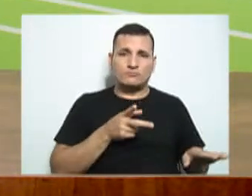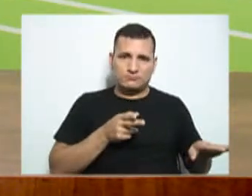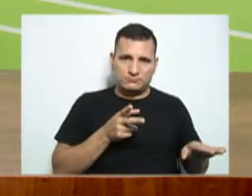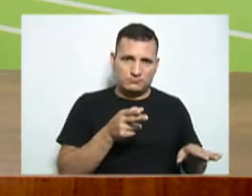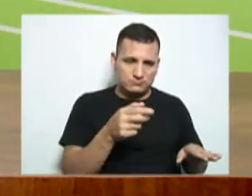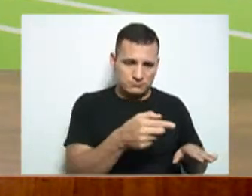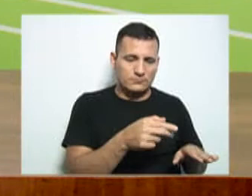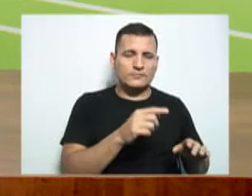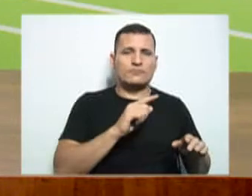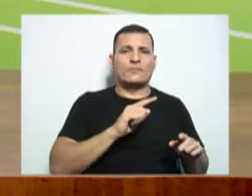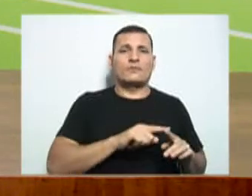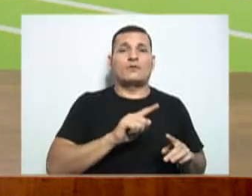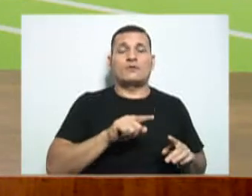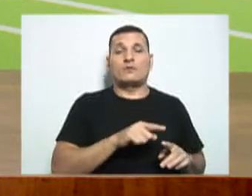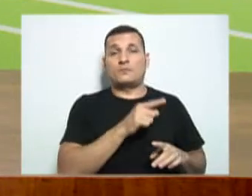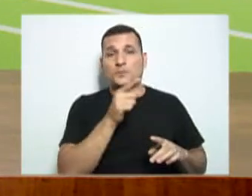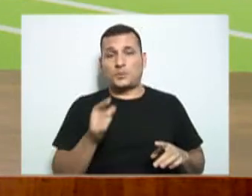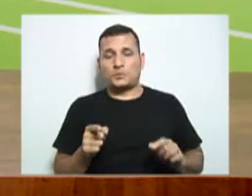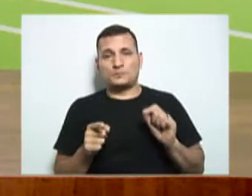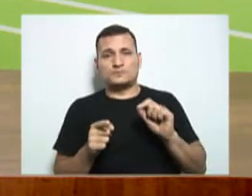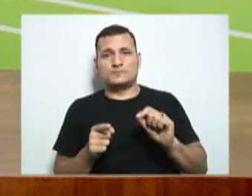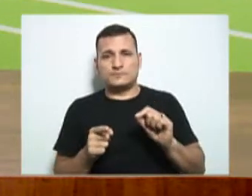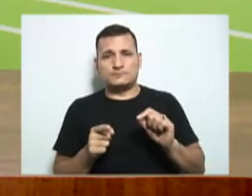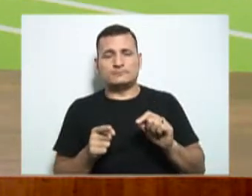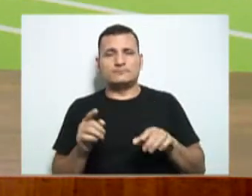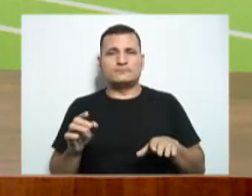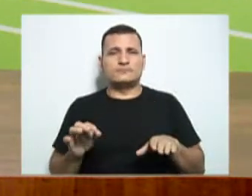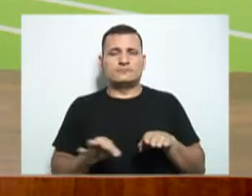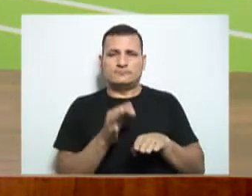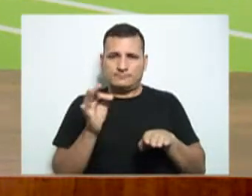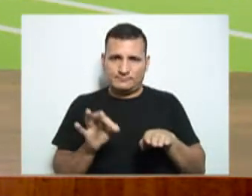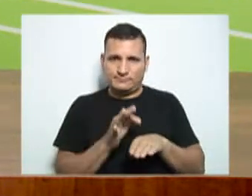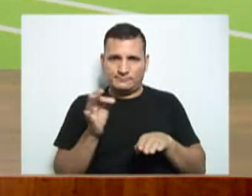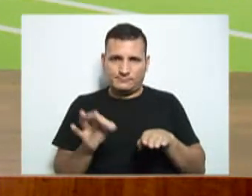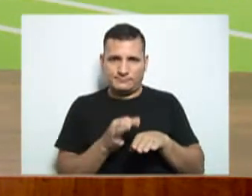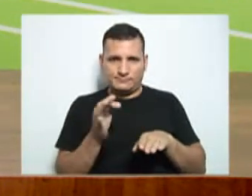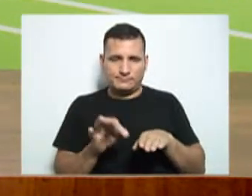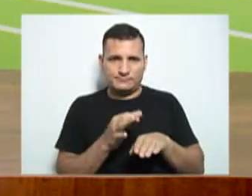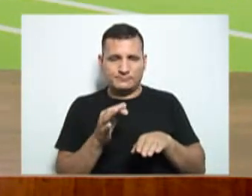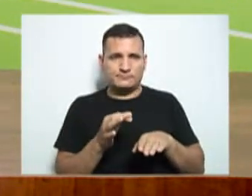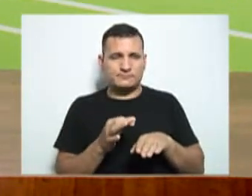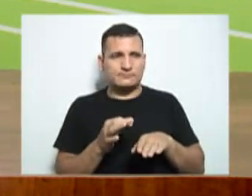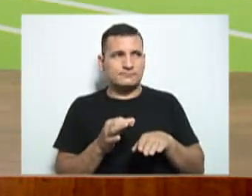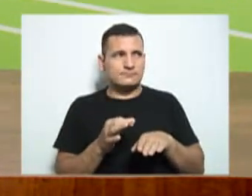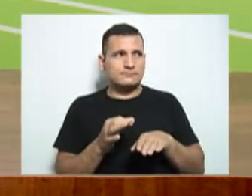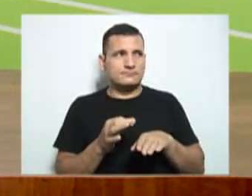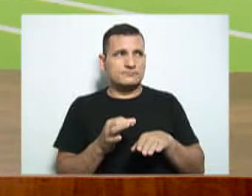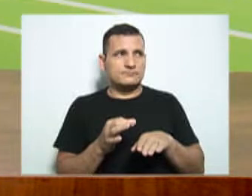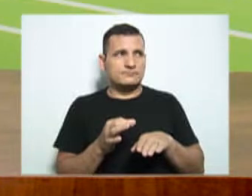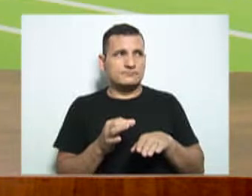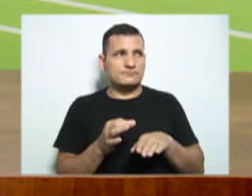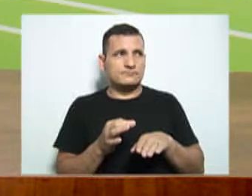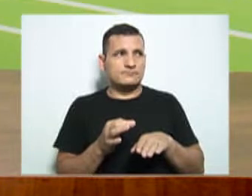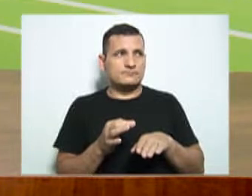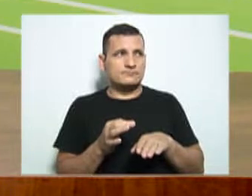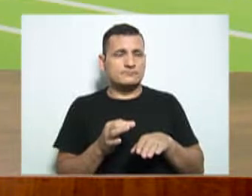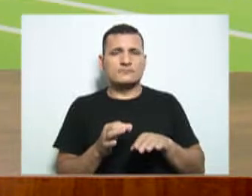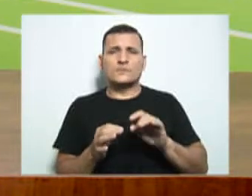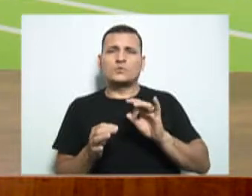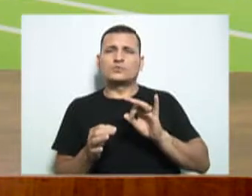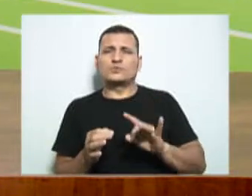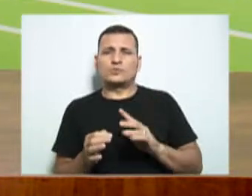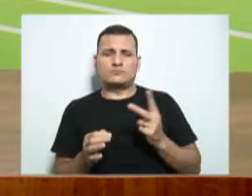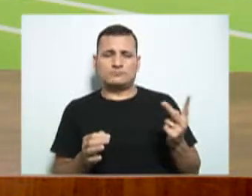corte, vamos lá, a parte de costura. Então, vamos lá, são somente essas